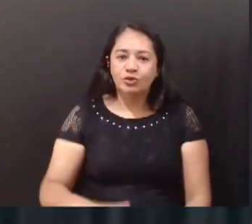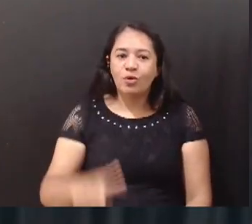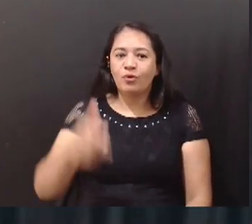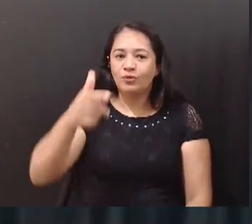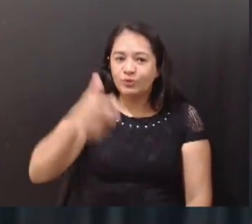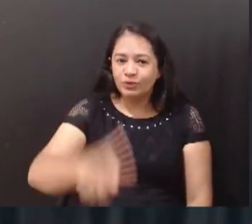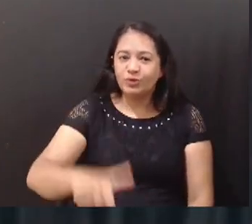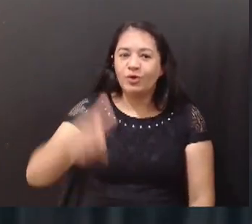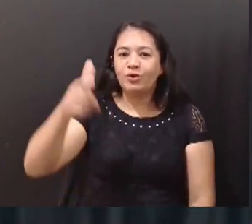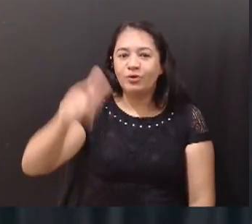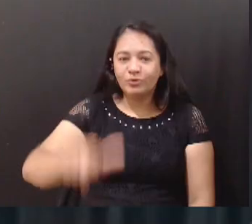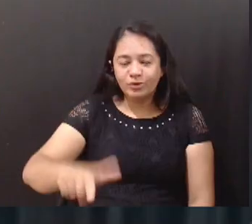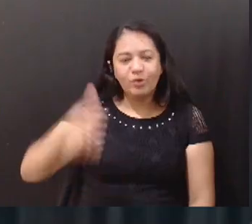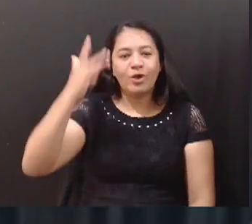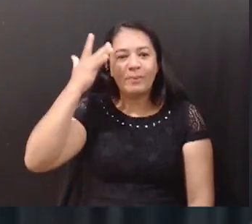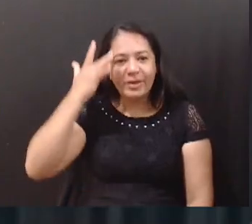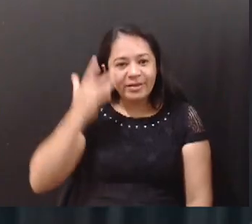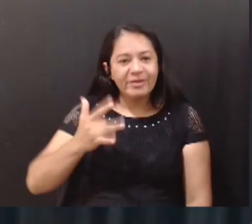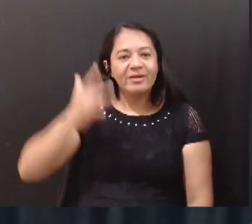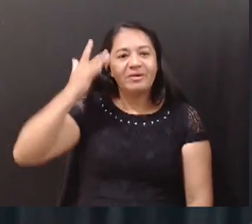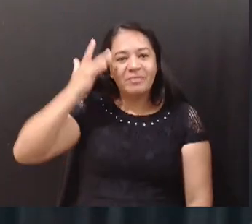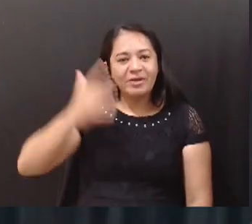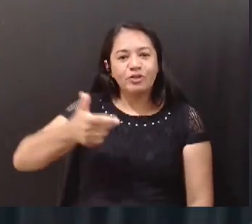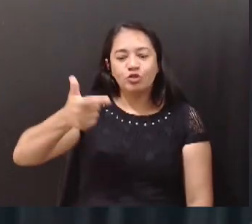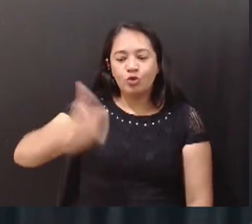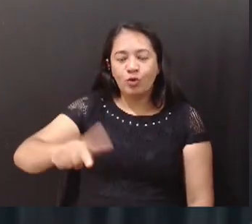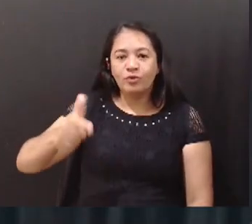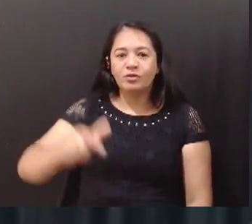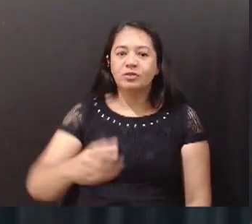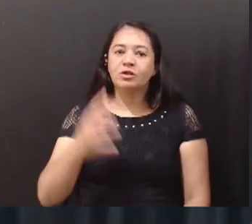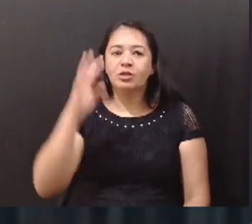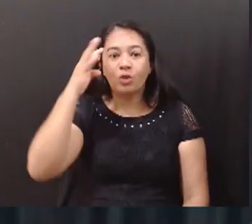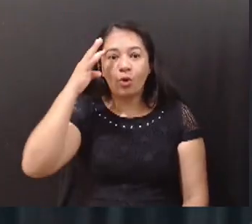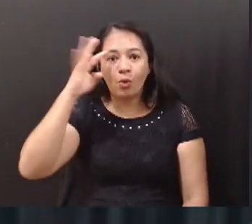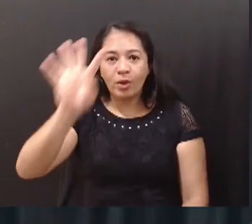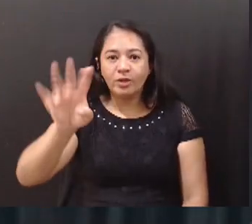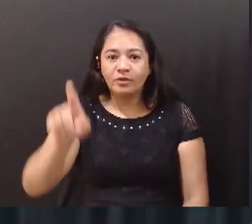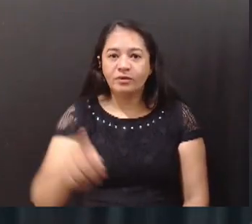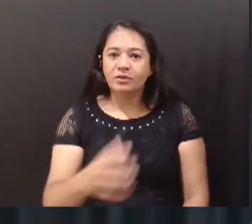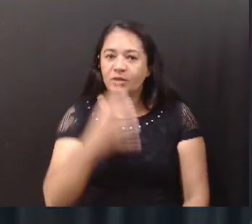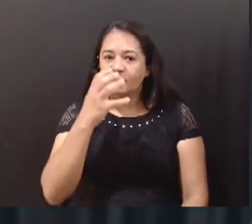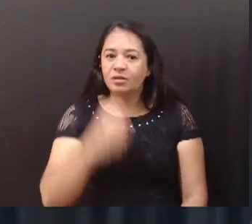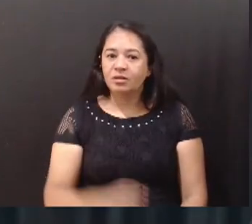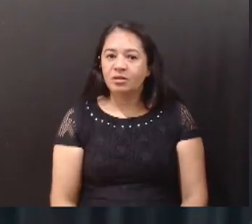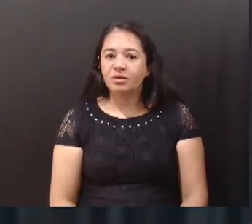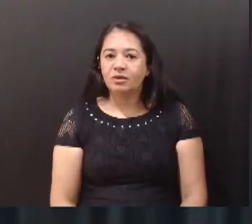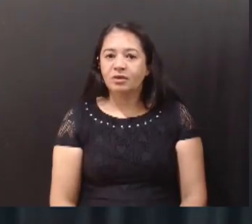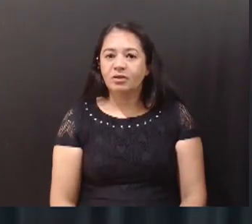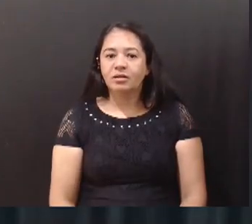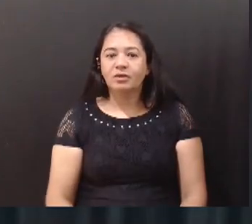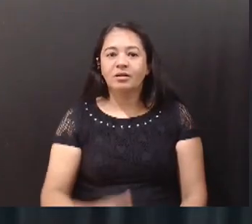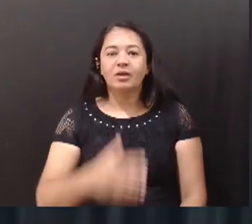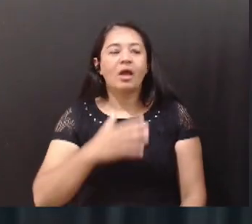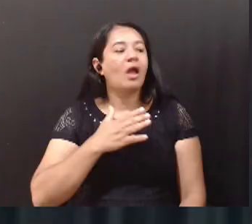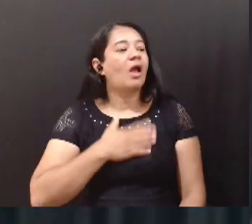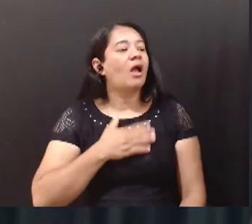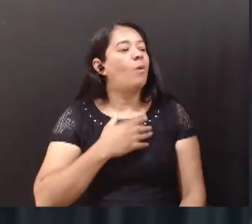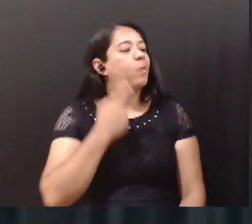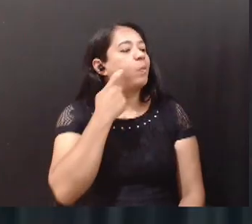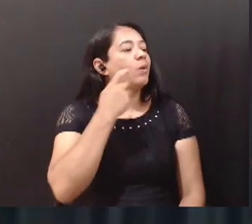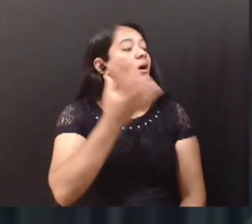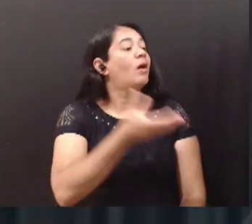você. No terceiro dia, eu trouxe um ouro branco para você. No quarto dia, quando você estiver brava comigo, você vai falar o quê? Cadê meu ouro branco? Cadê meu ouro branco? Por quê? Porque